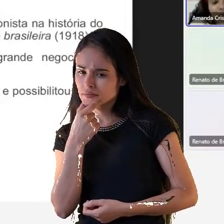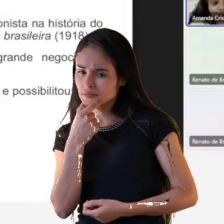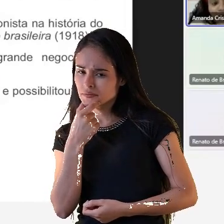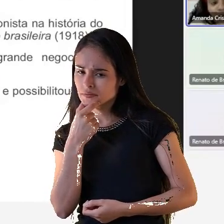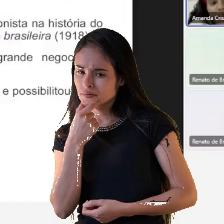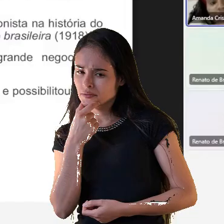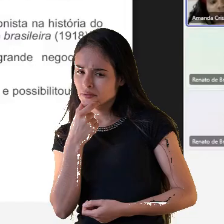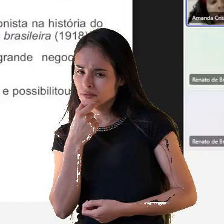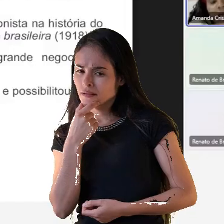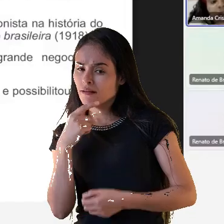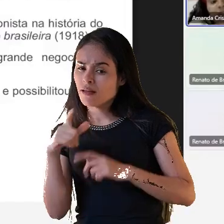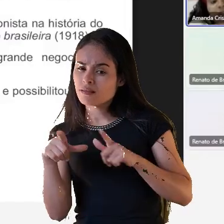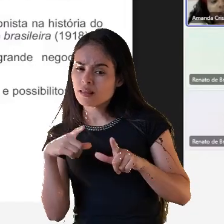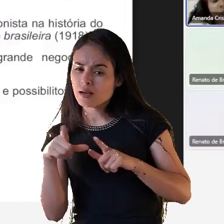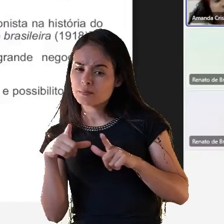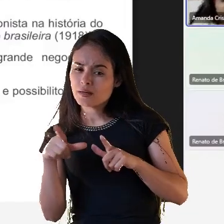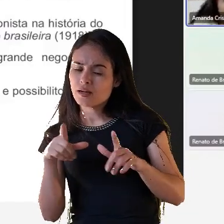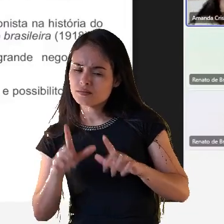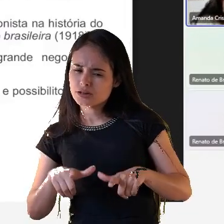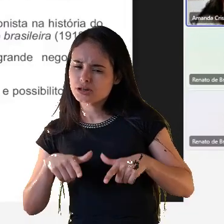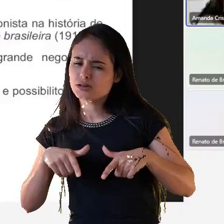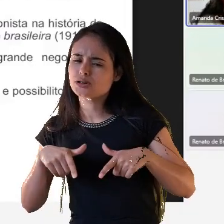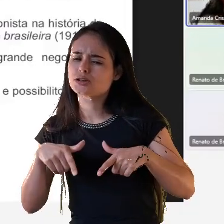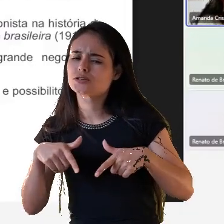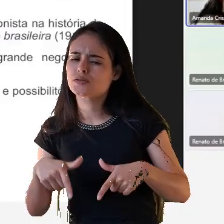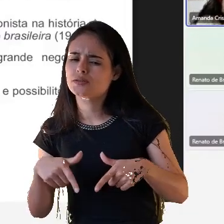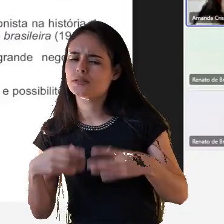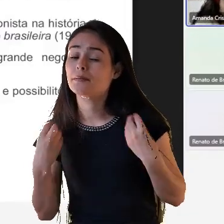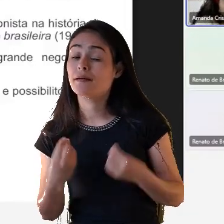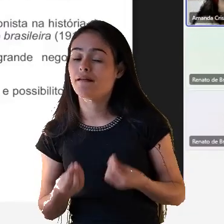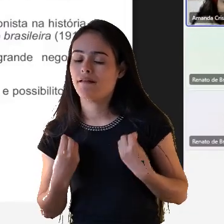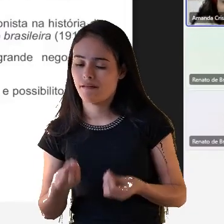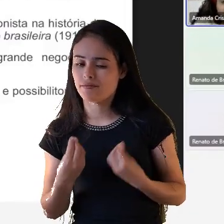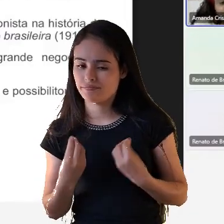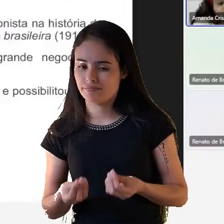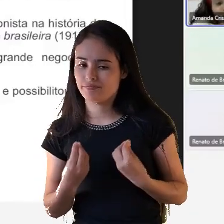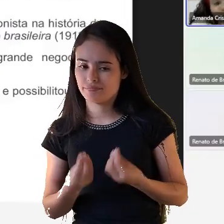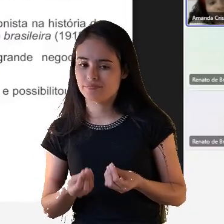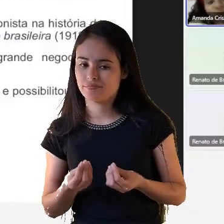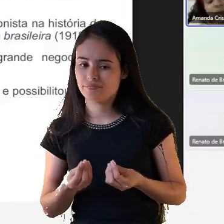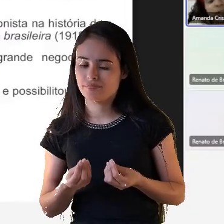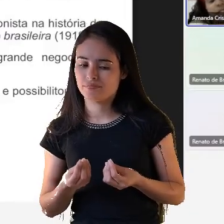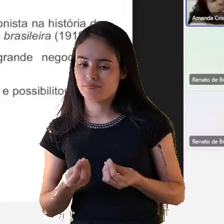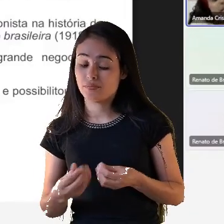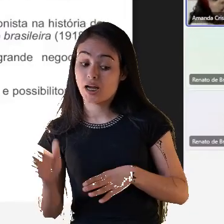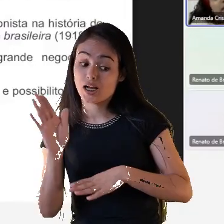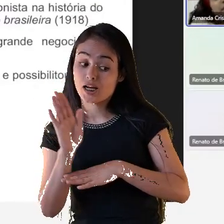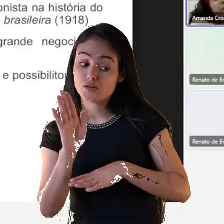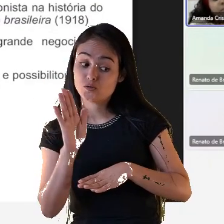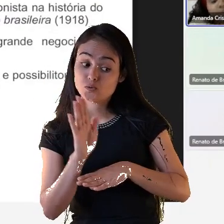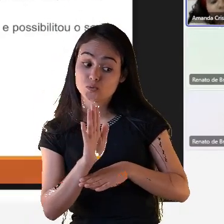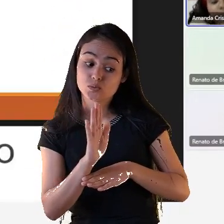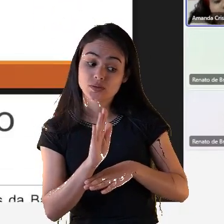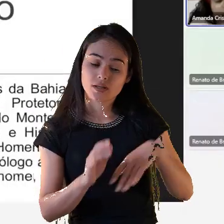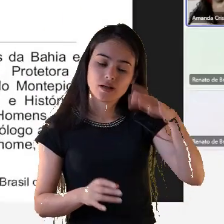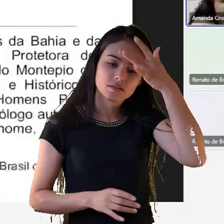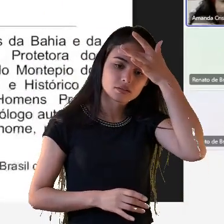esse momento. Aí a gente tem no próximo slide uma citação,